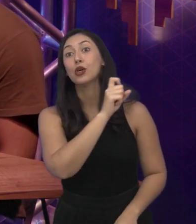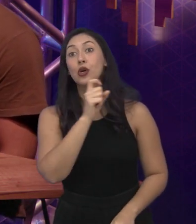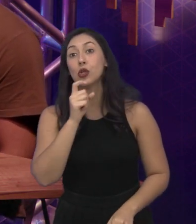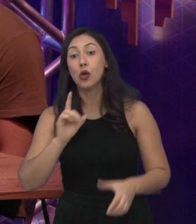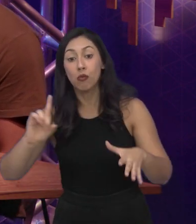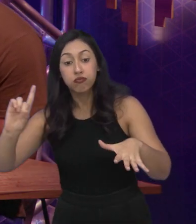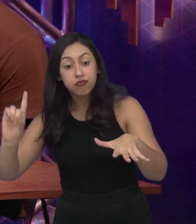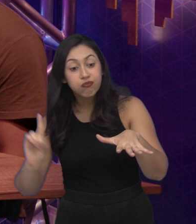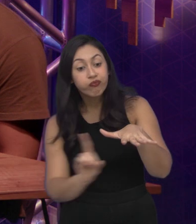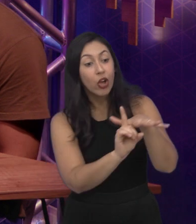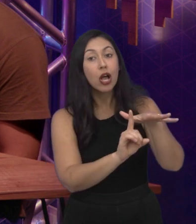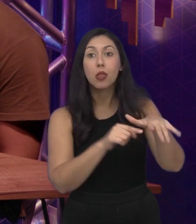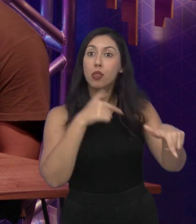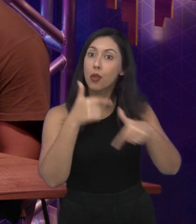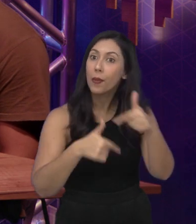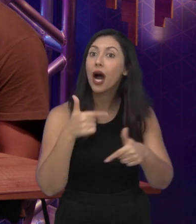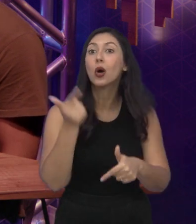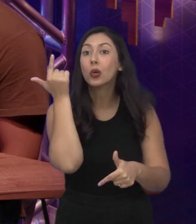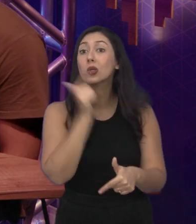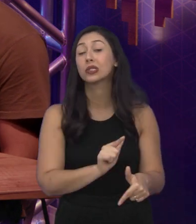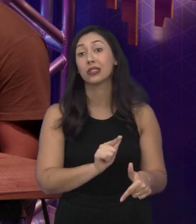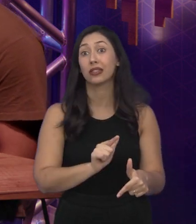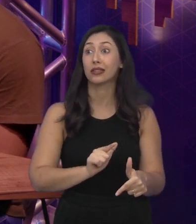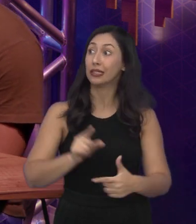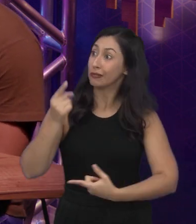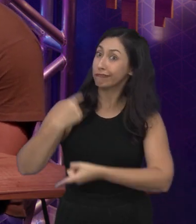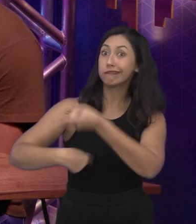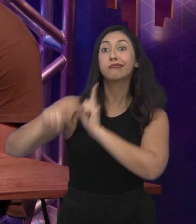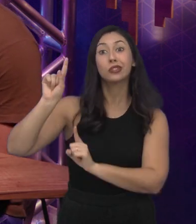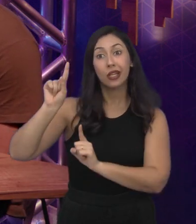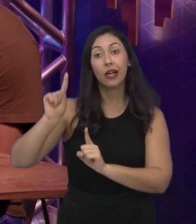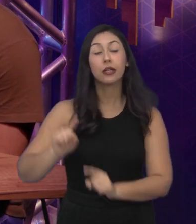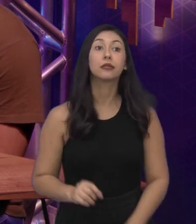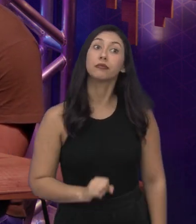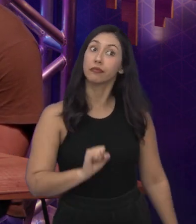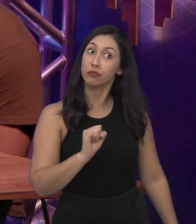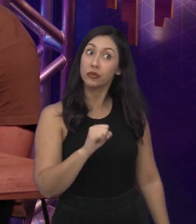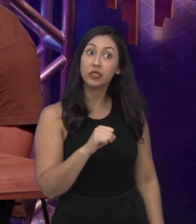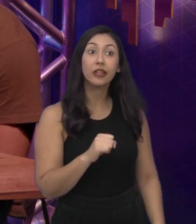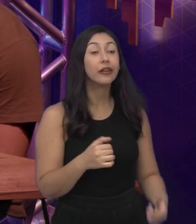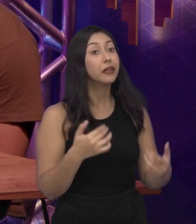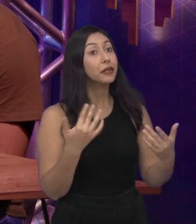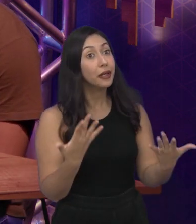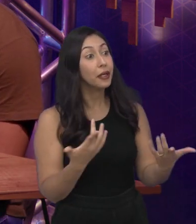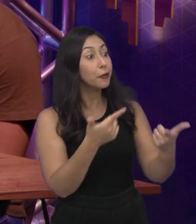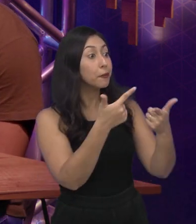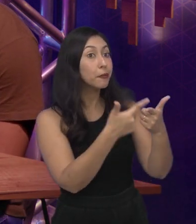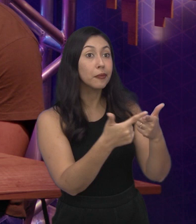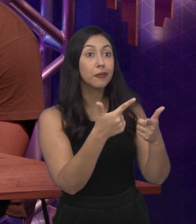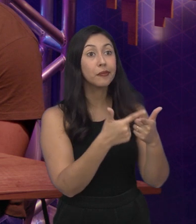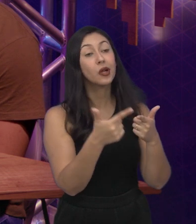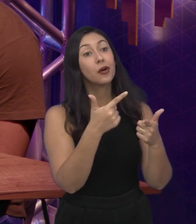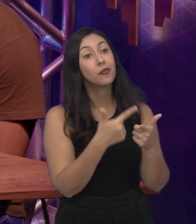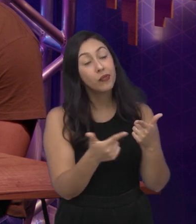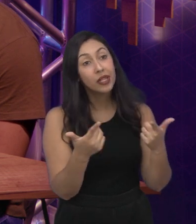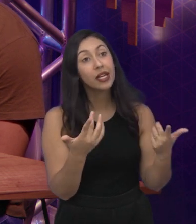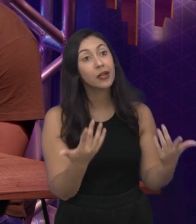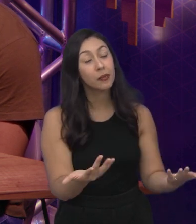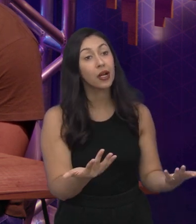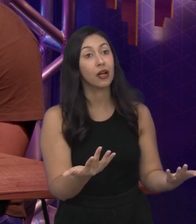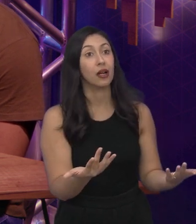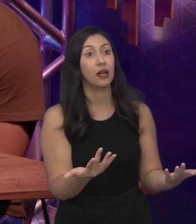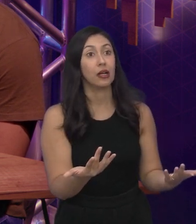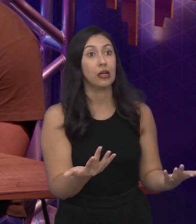se inserir no mercado de trabalho e de sair dessa situação. Uhum. E daí a gente cai numa grande questão, né, Samu? Que